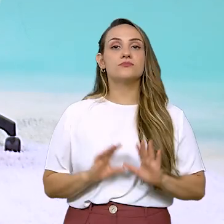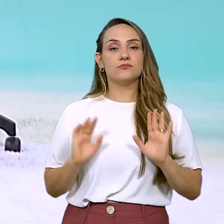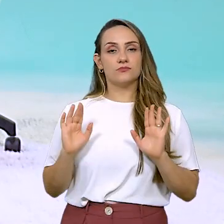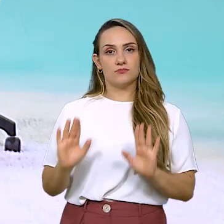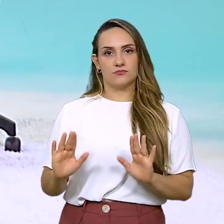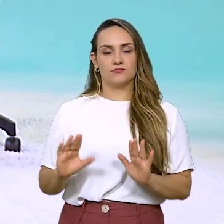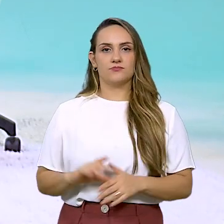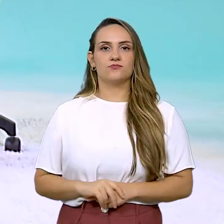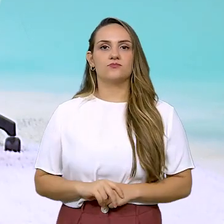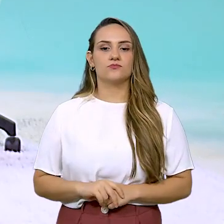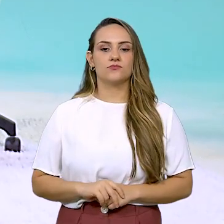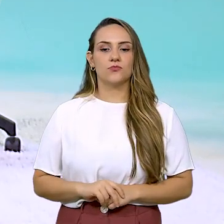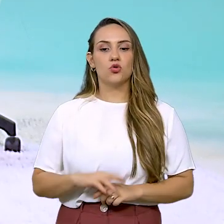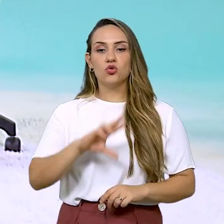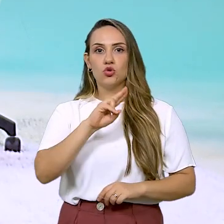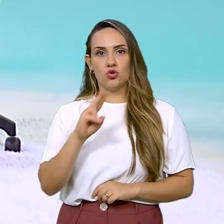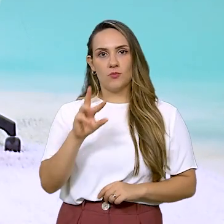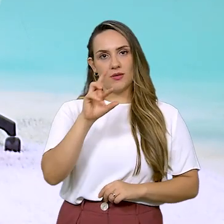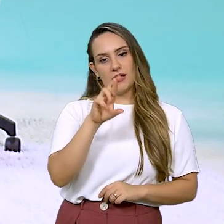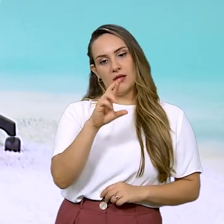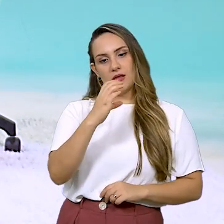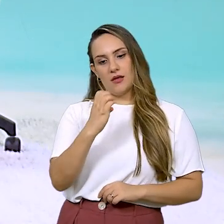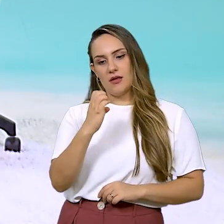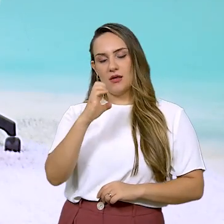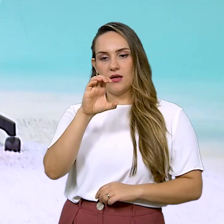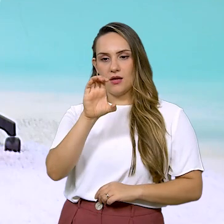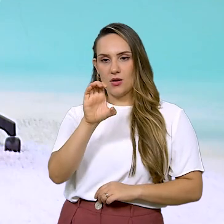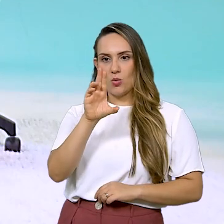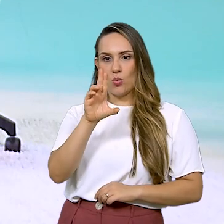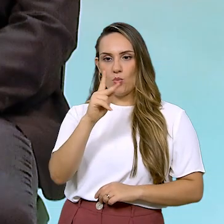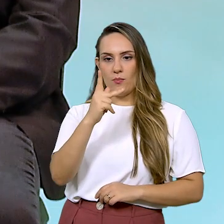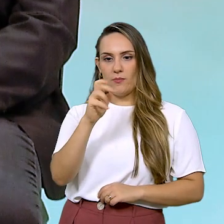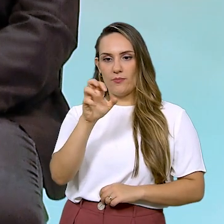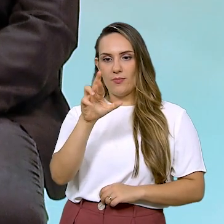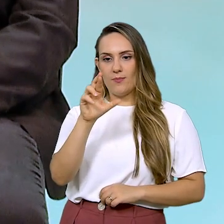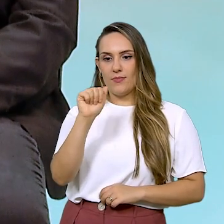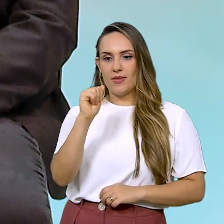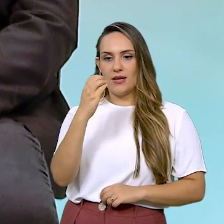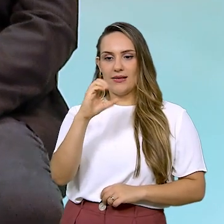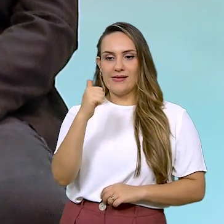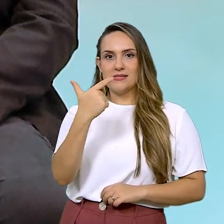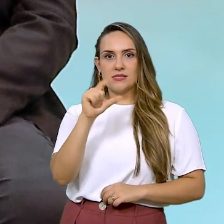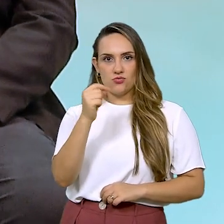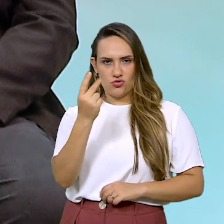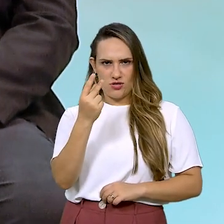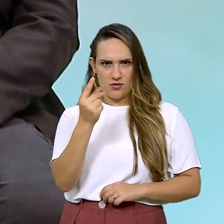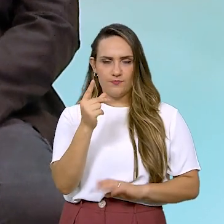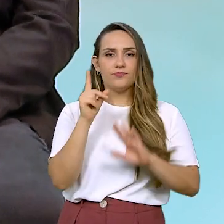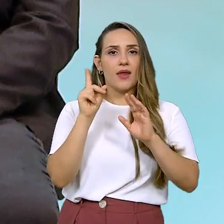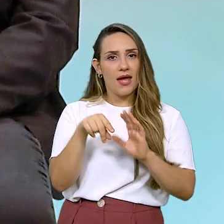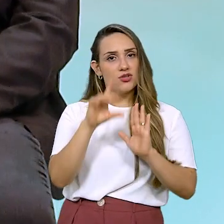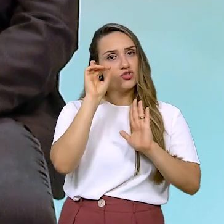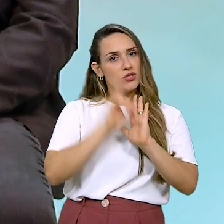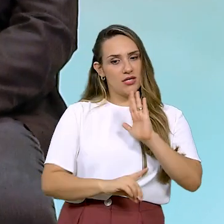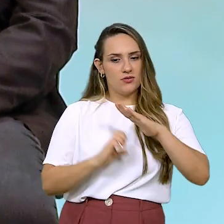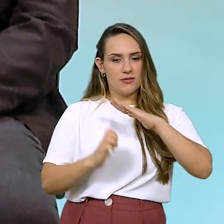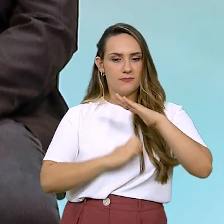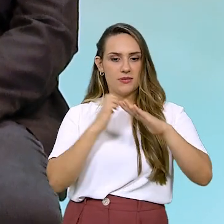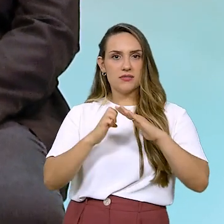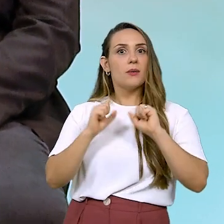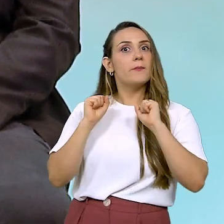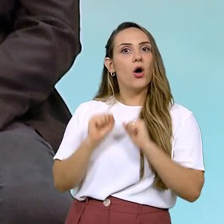O que são, na verdade, o que é a recuperação de créditos tributários? Ela nada mais é do que um direito que as empresas